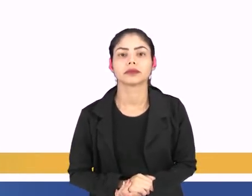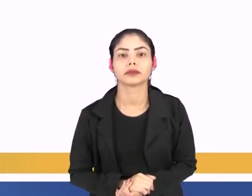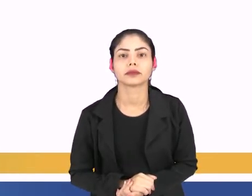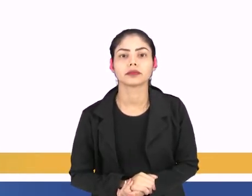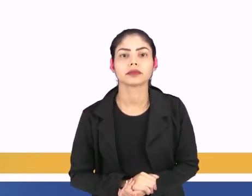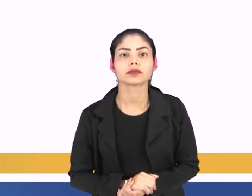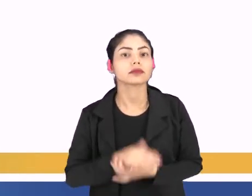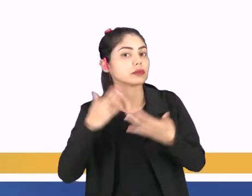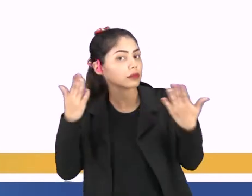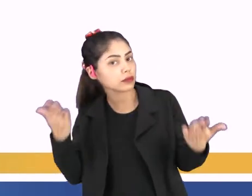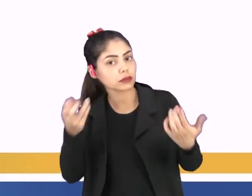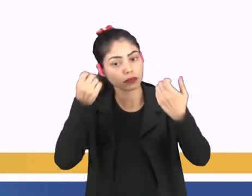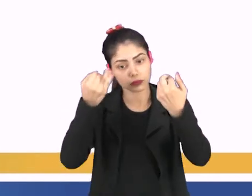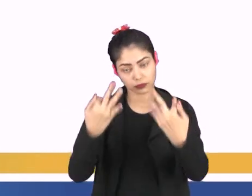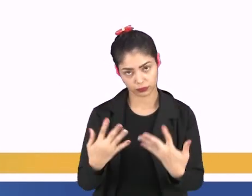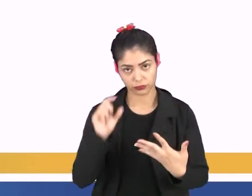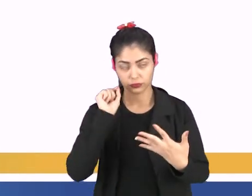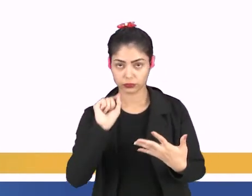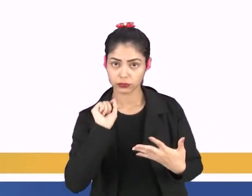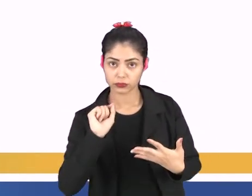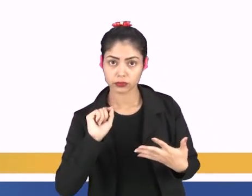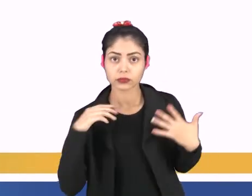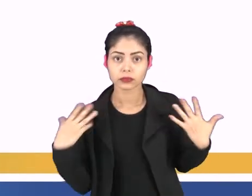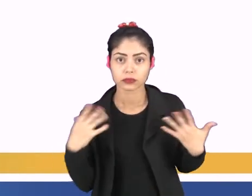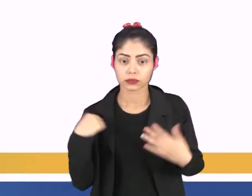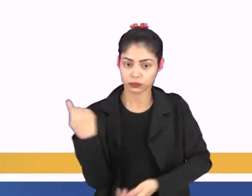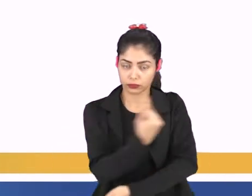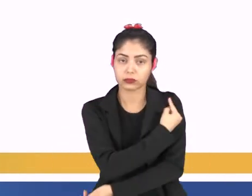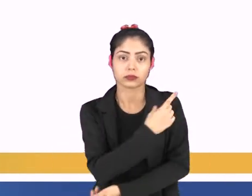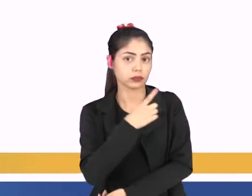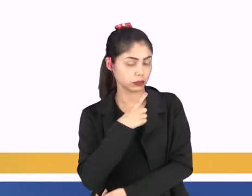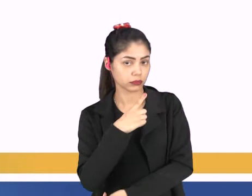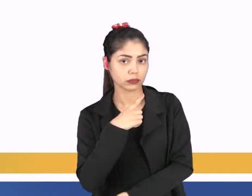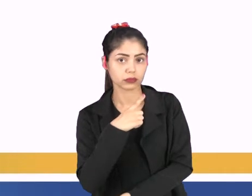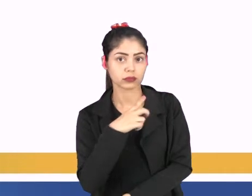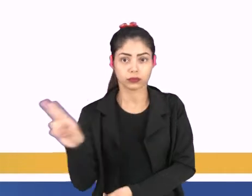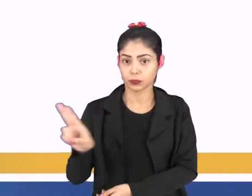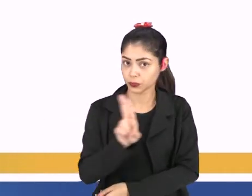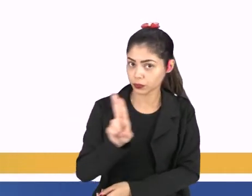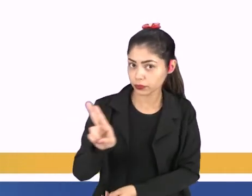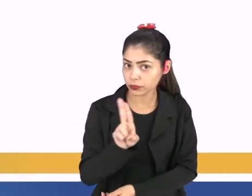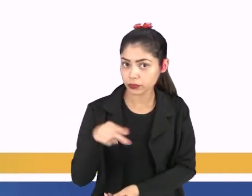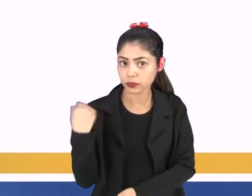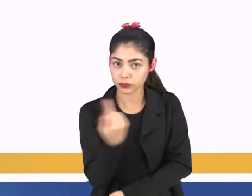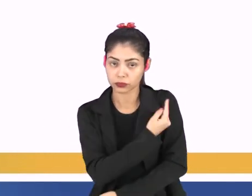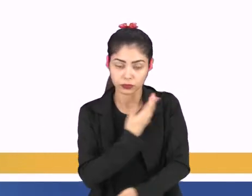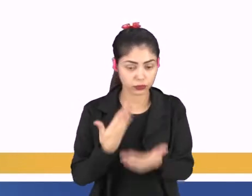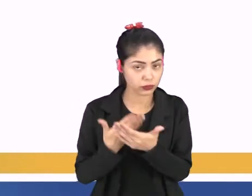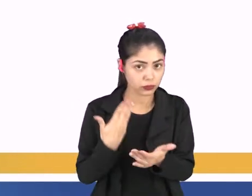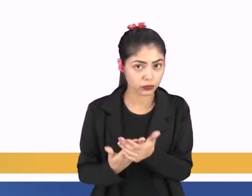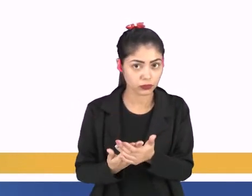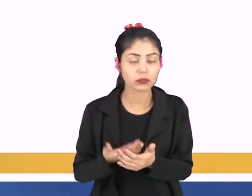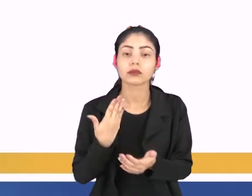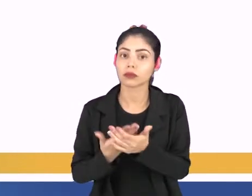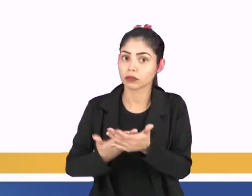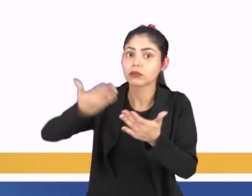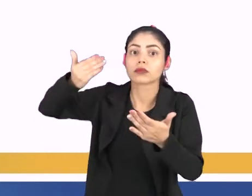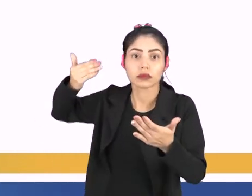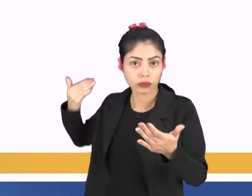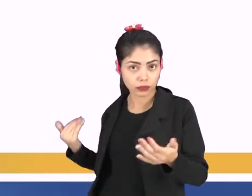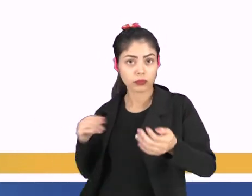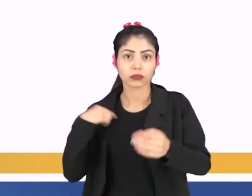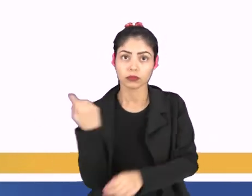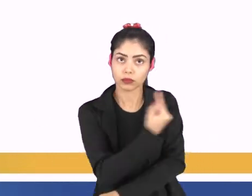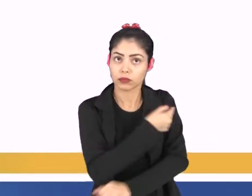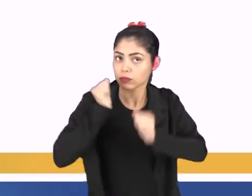P. Isso implica dizer que nós temos aí essa nomenclatura que nós estudamos nas aulas anteriores e